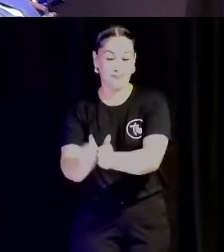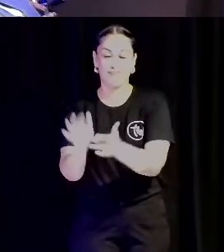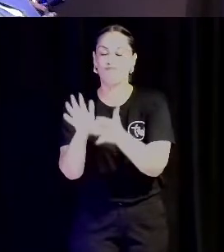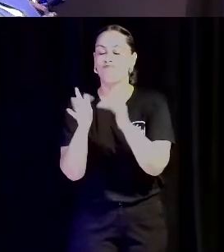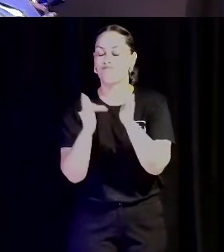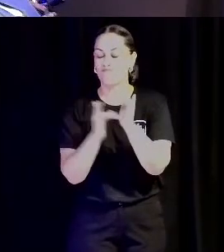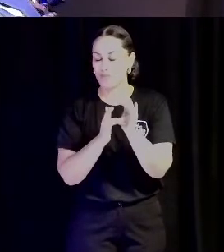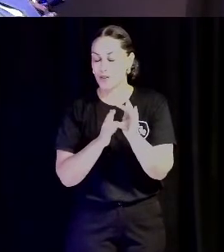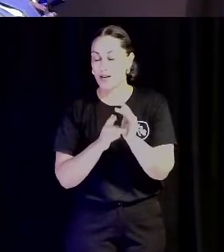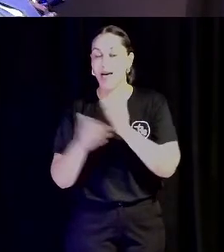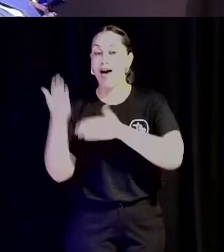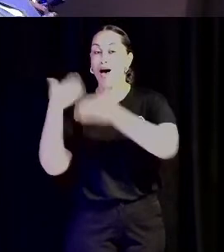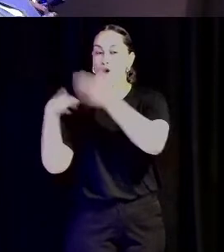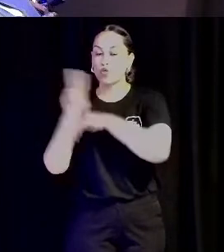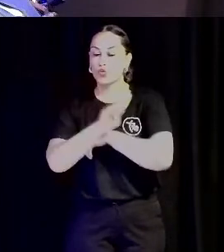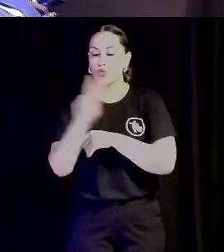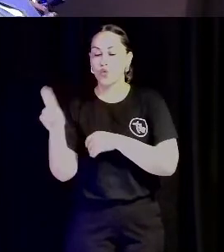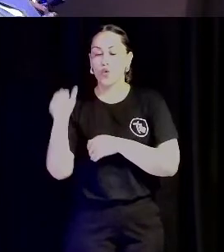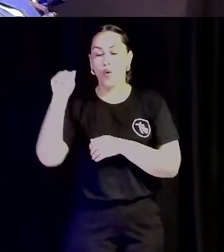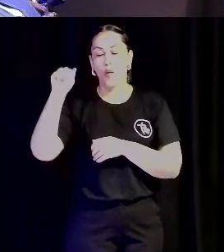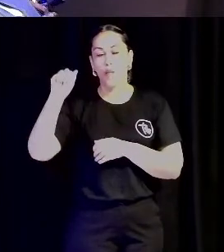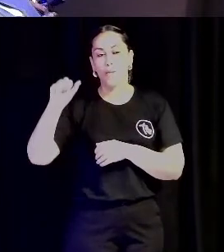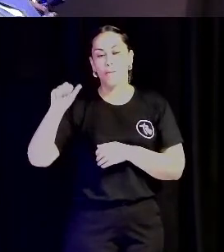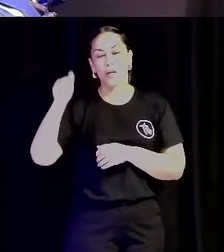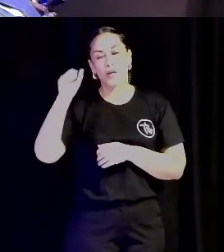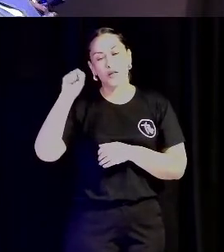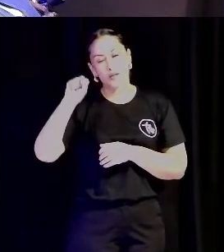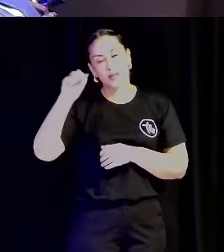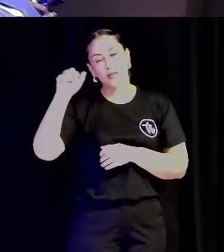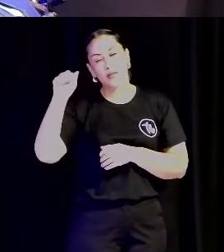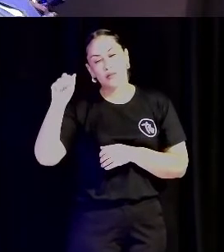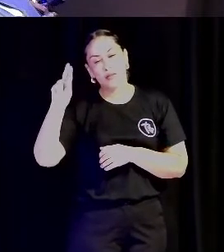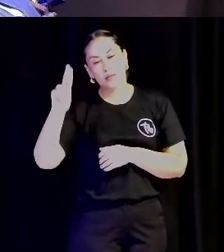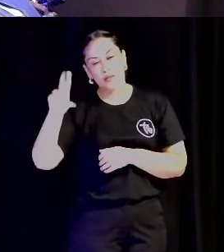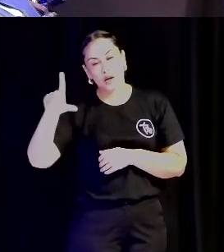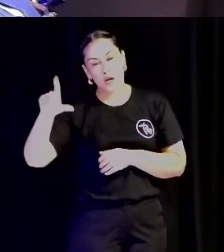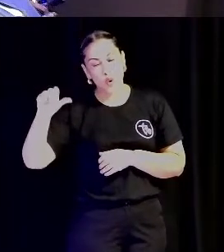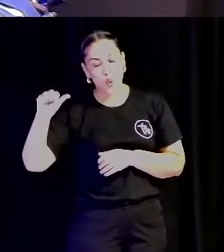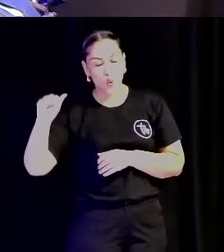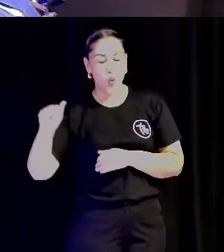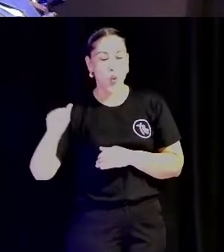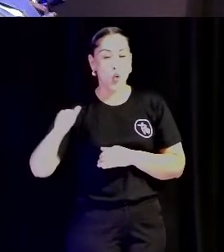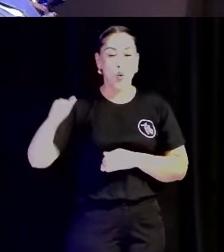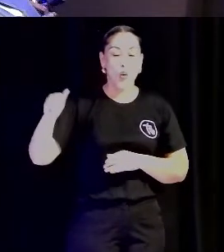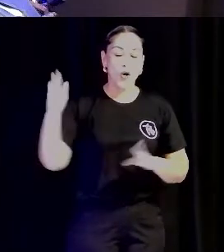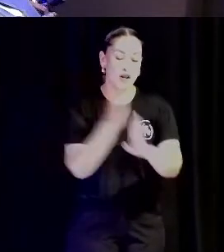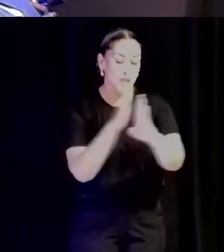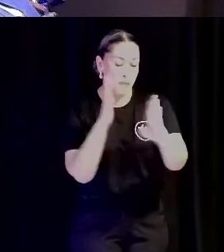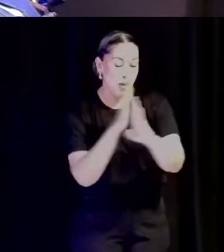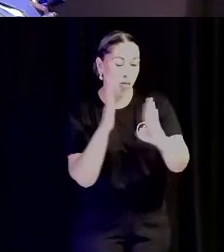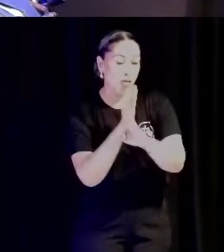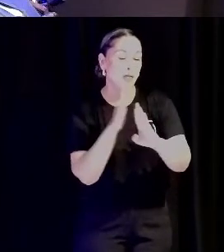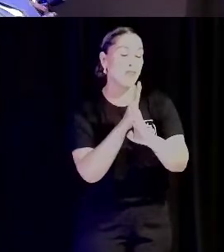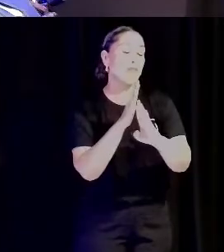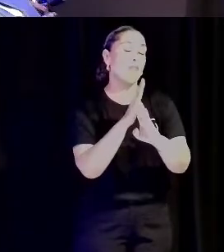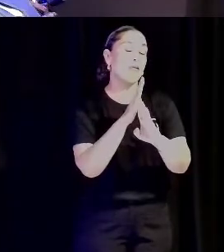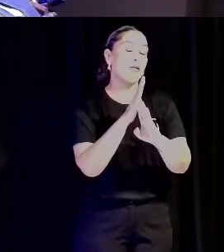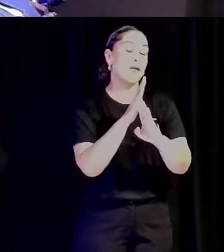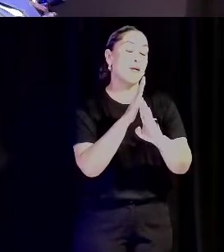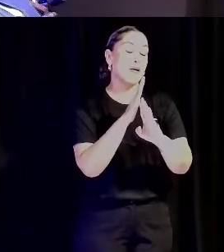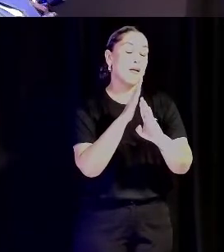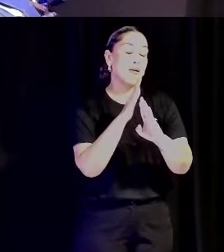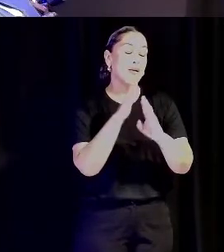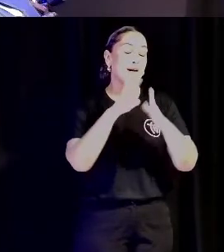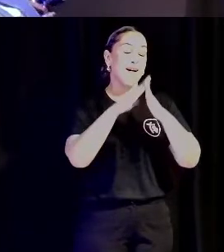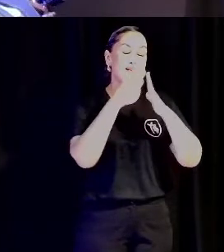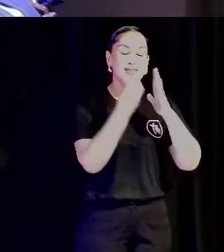Antes Saulo, que perseguia a igreja, que perseguia a Jesus, afinal,